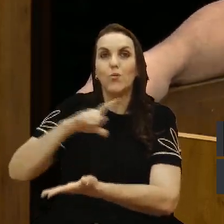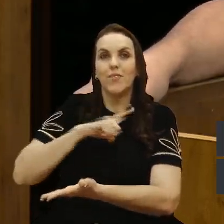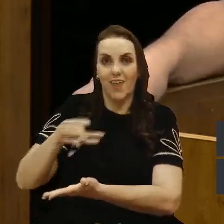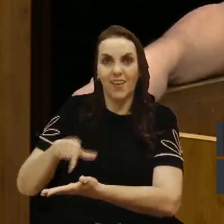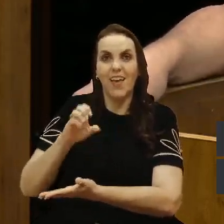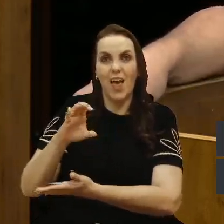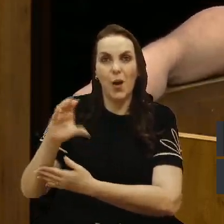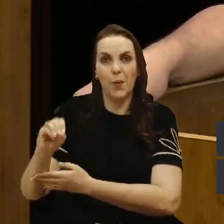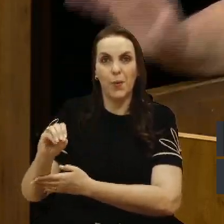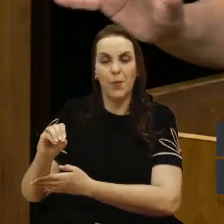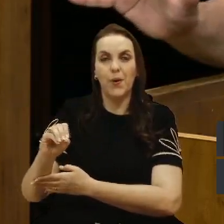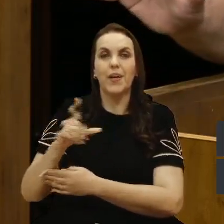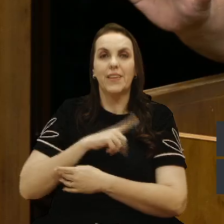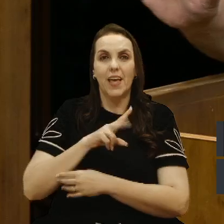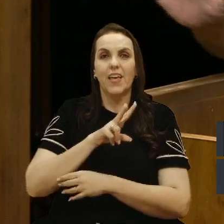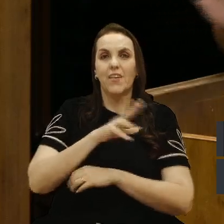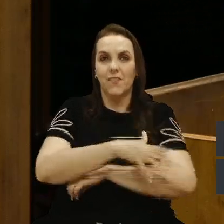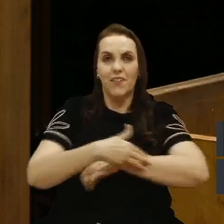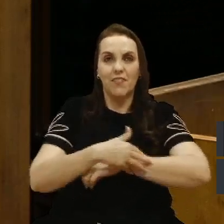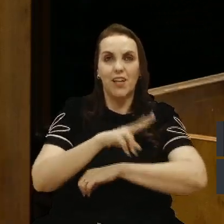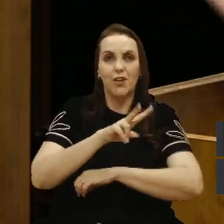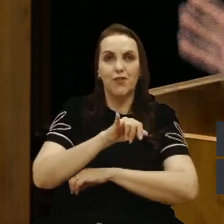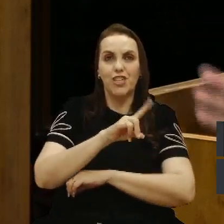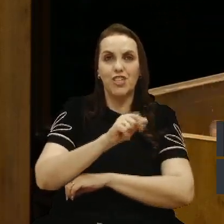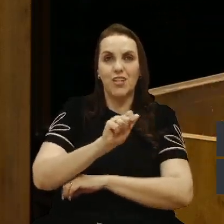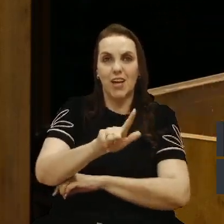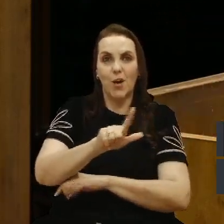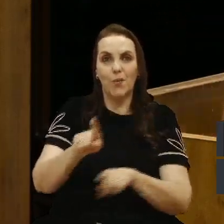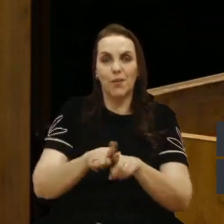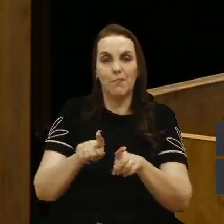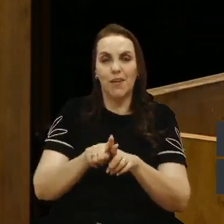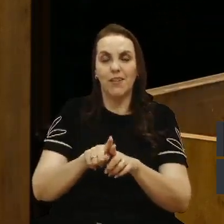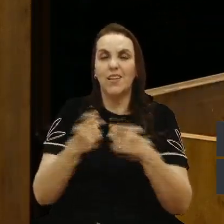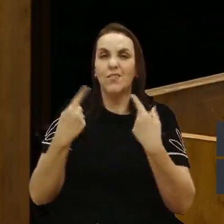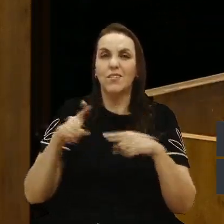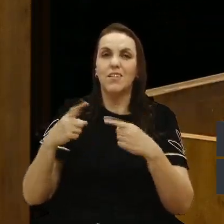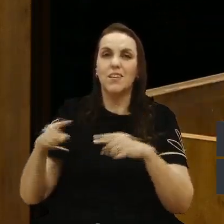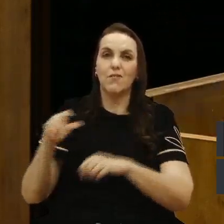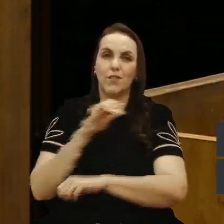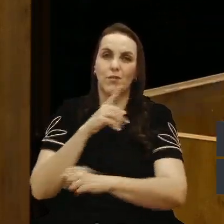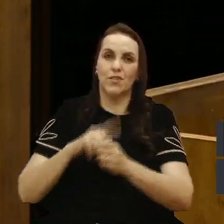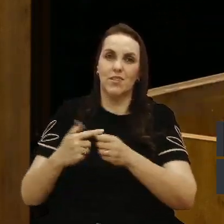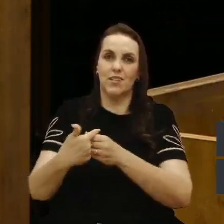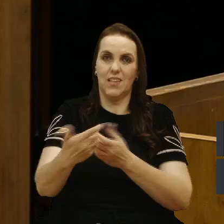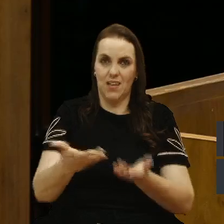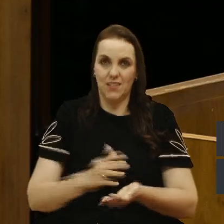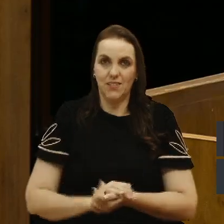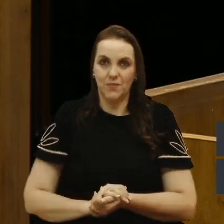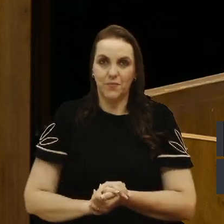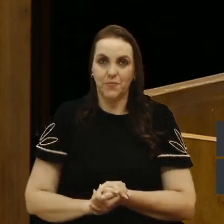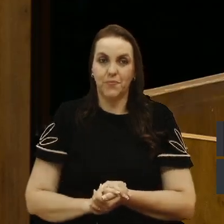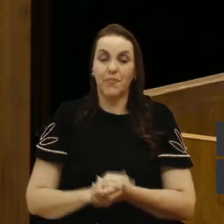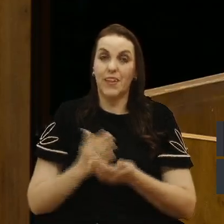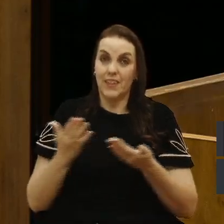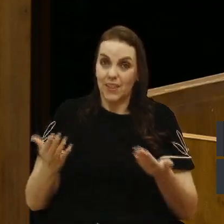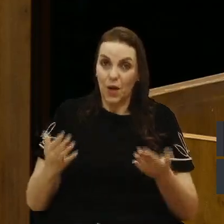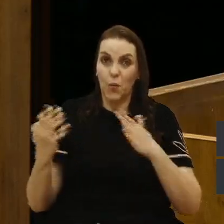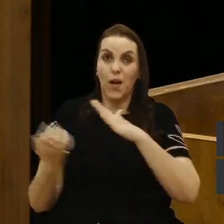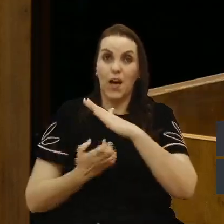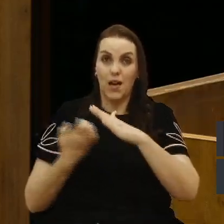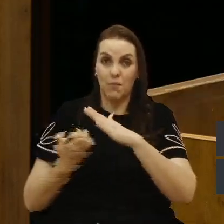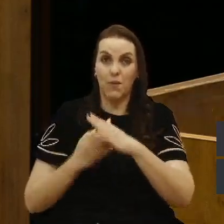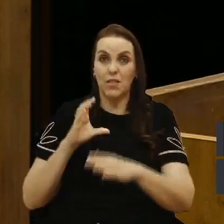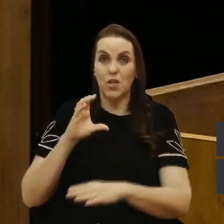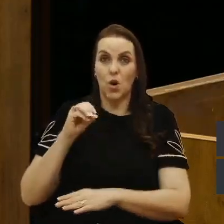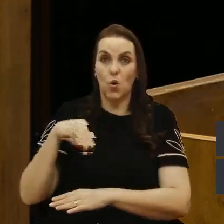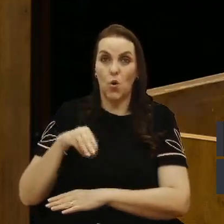tem no Vidigal e tem outros, pelos desafios que a cidade tem. Vejam, a Conlurb